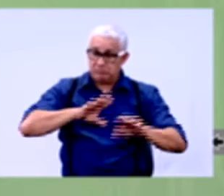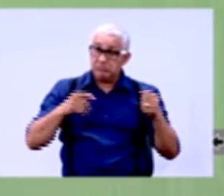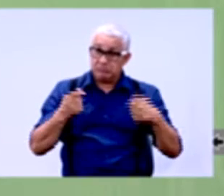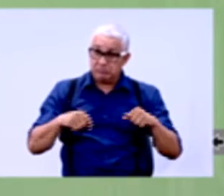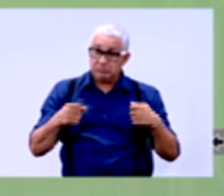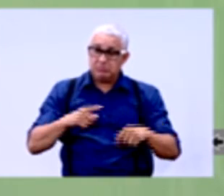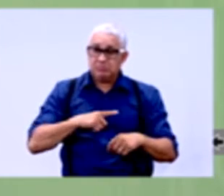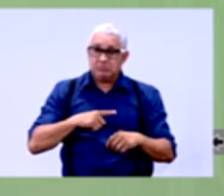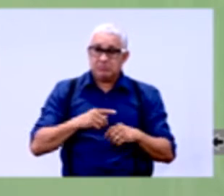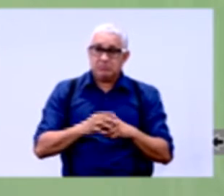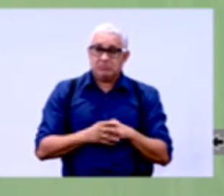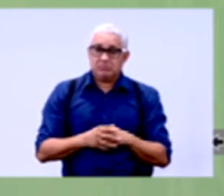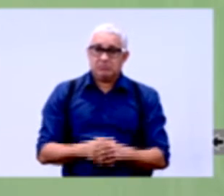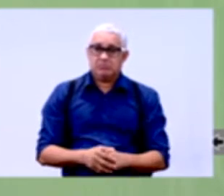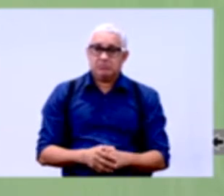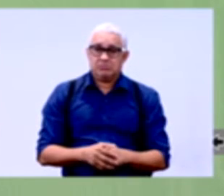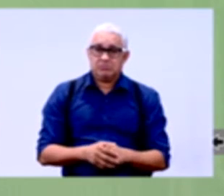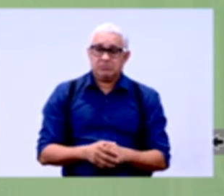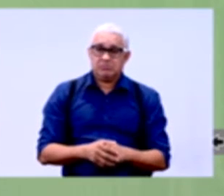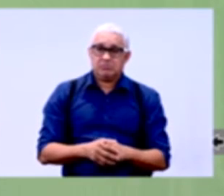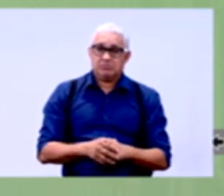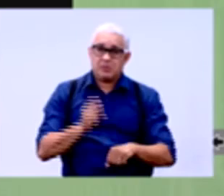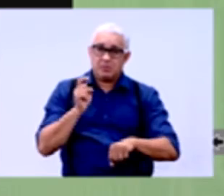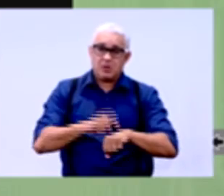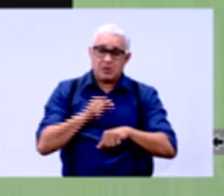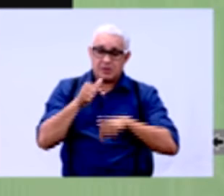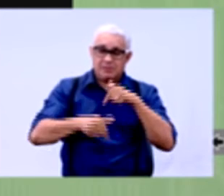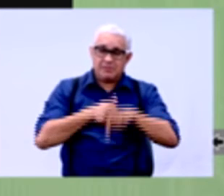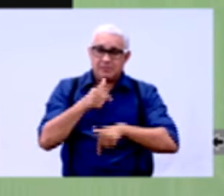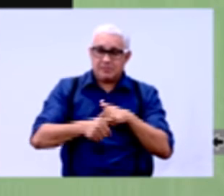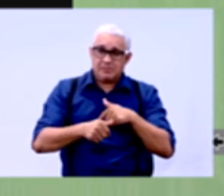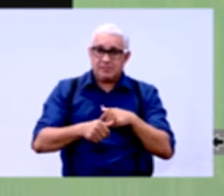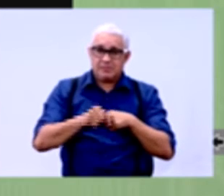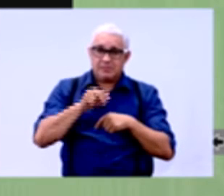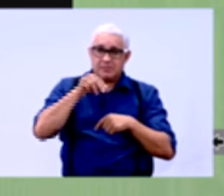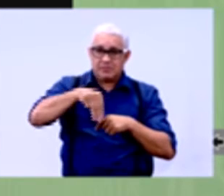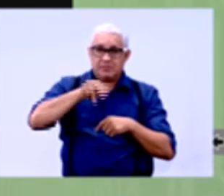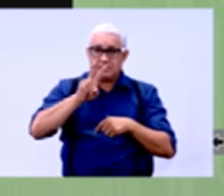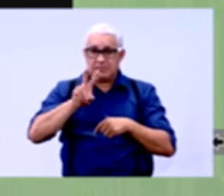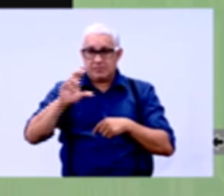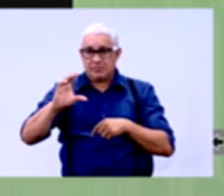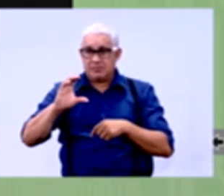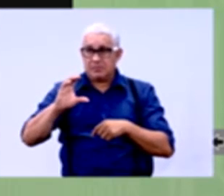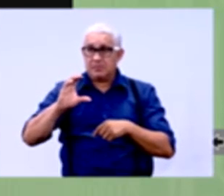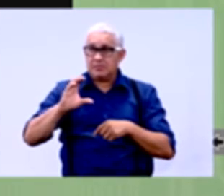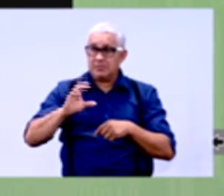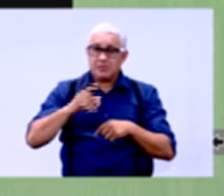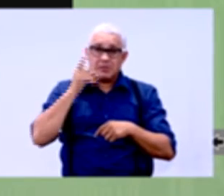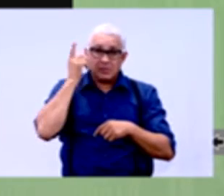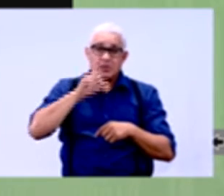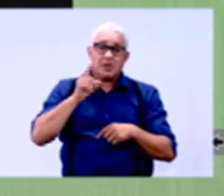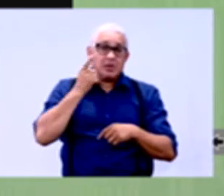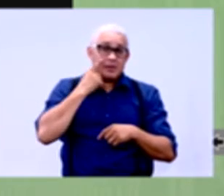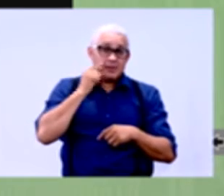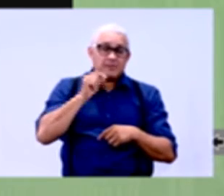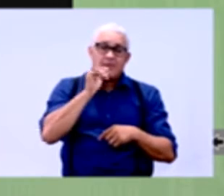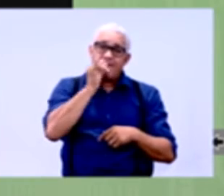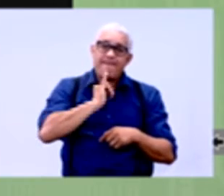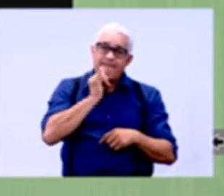ter no momento que estamos trabalhando aí com o padrão MVC. Aqui nós conseguimos ver um